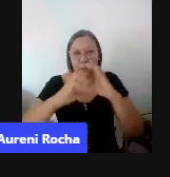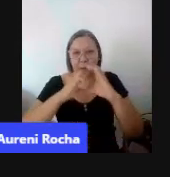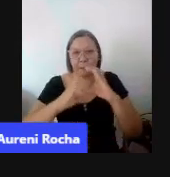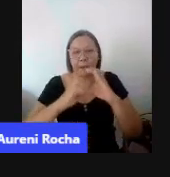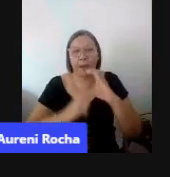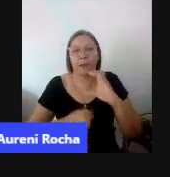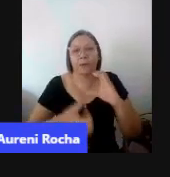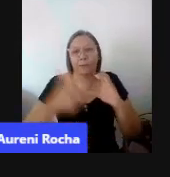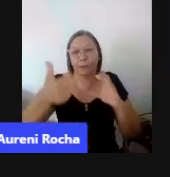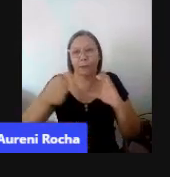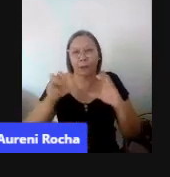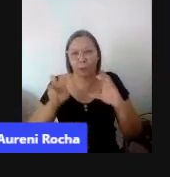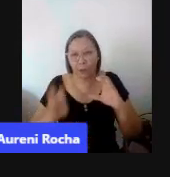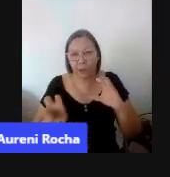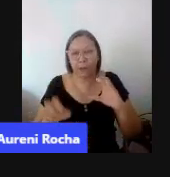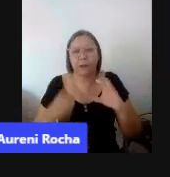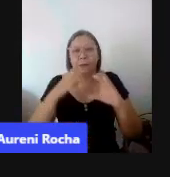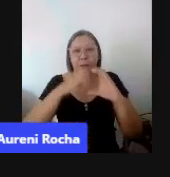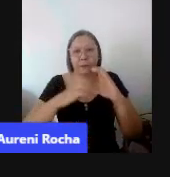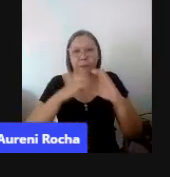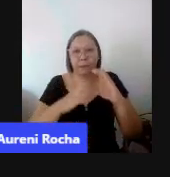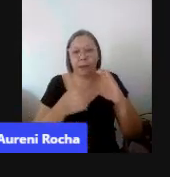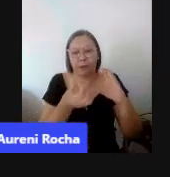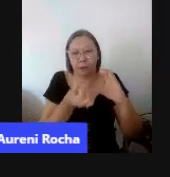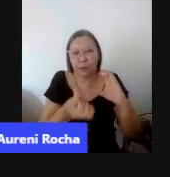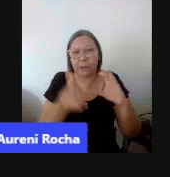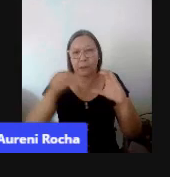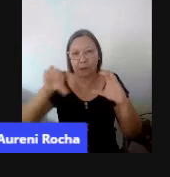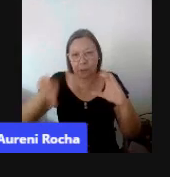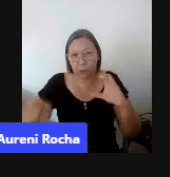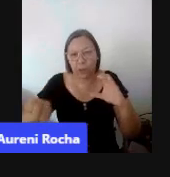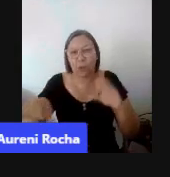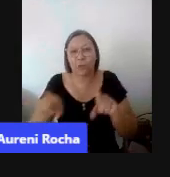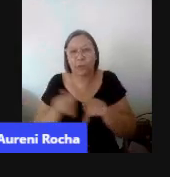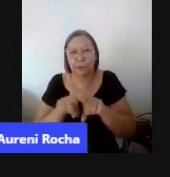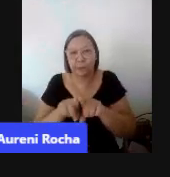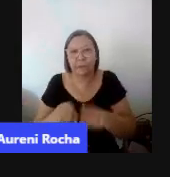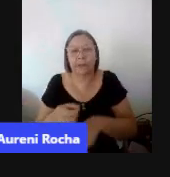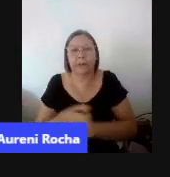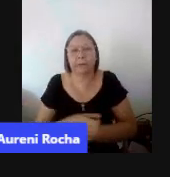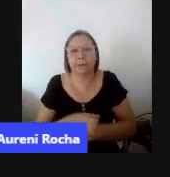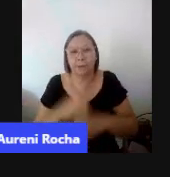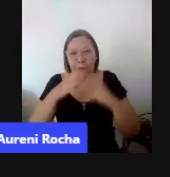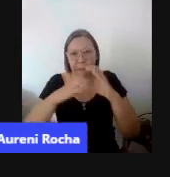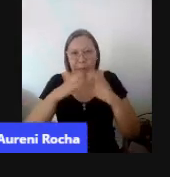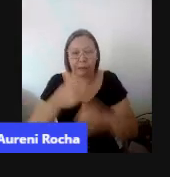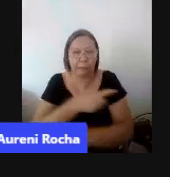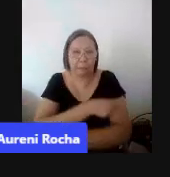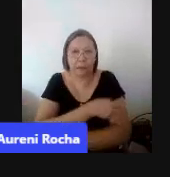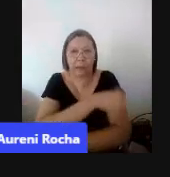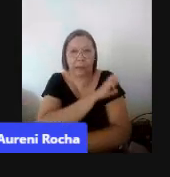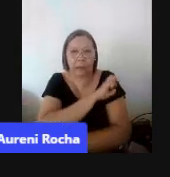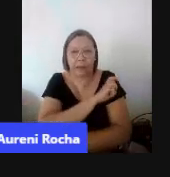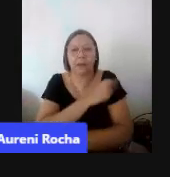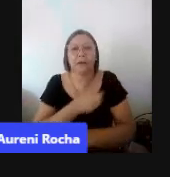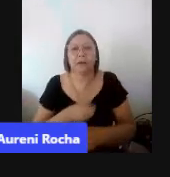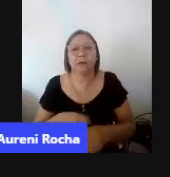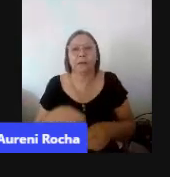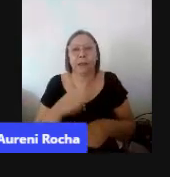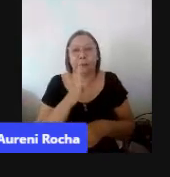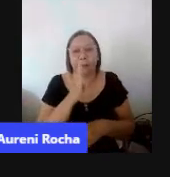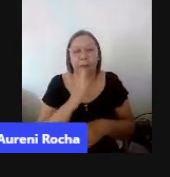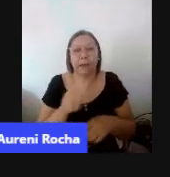tem também o nosso blog de ciências e o nosso canal no YouTube. No blog de ciências vai